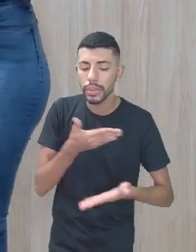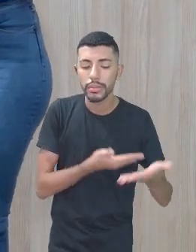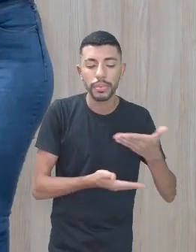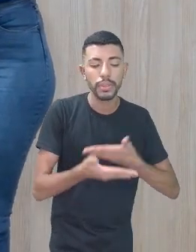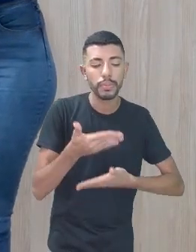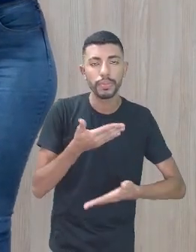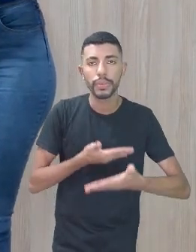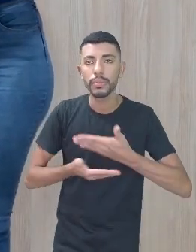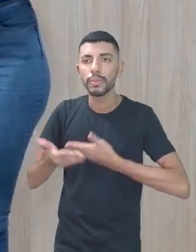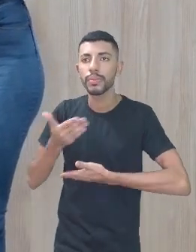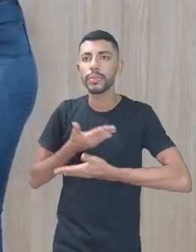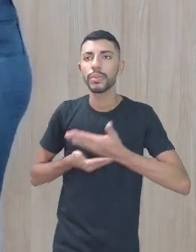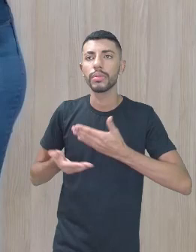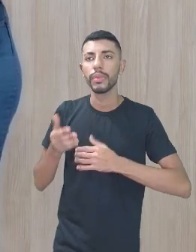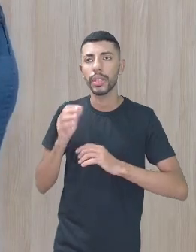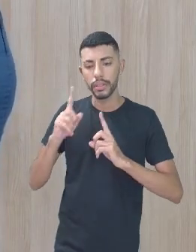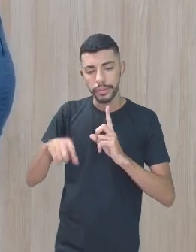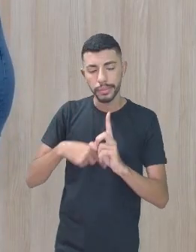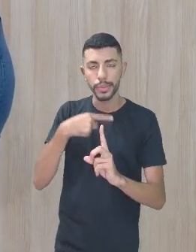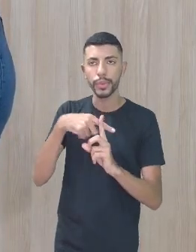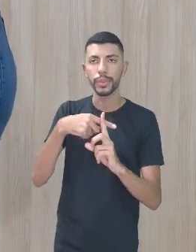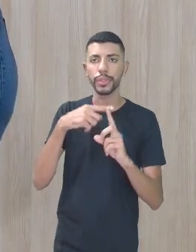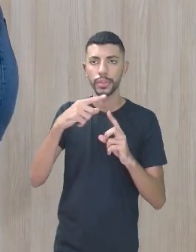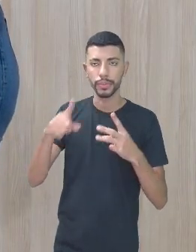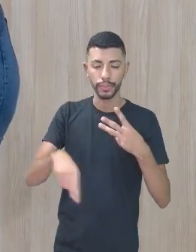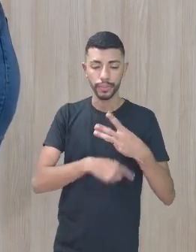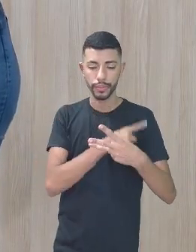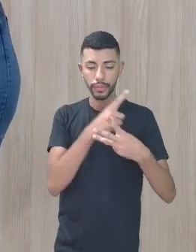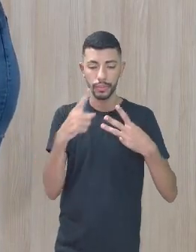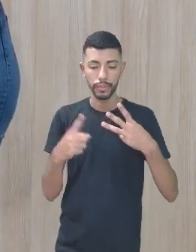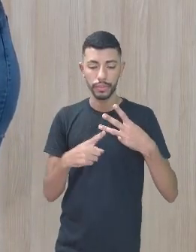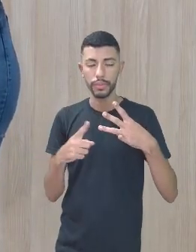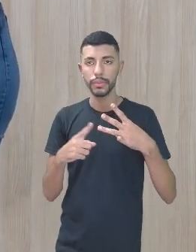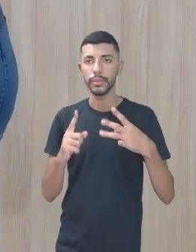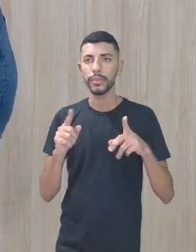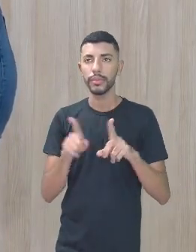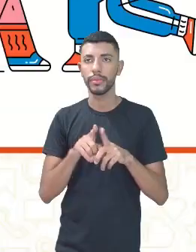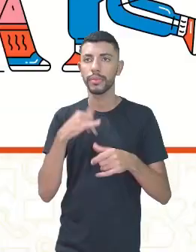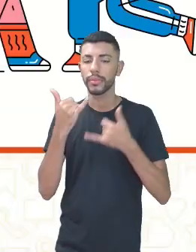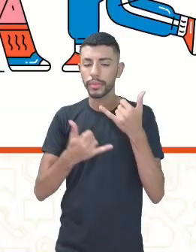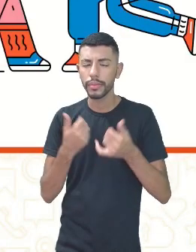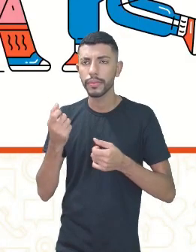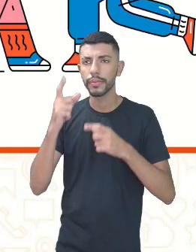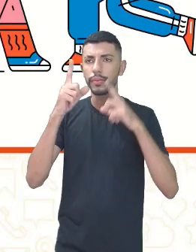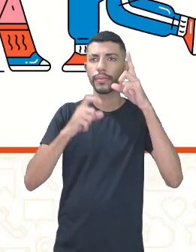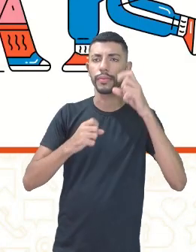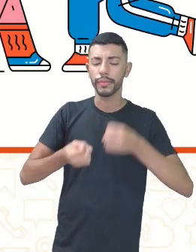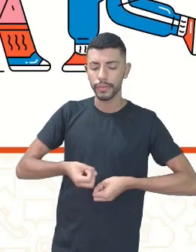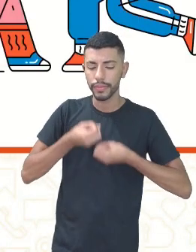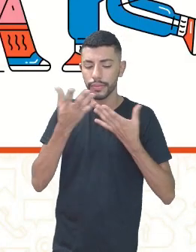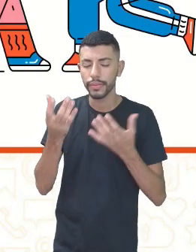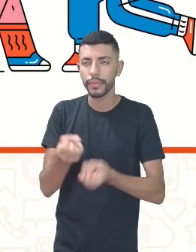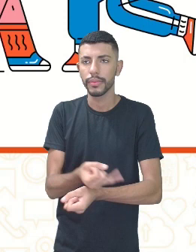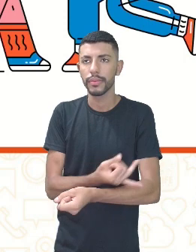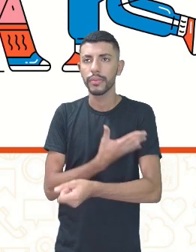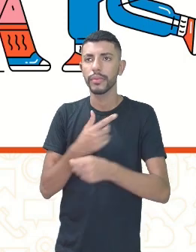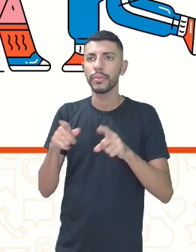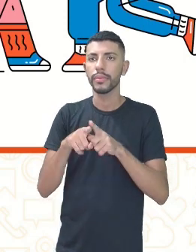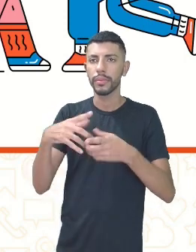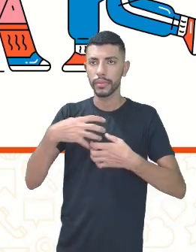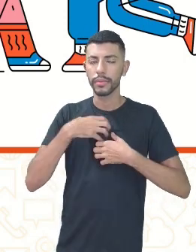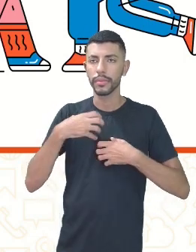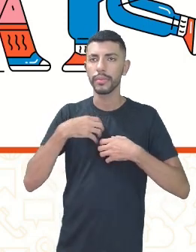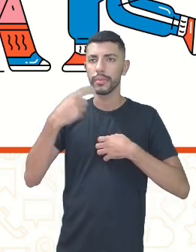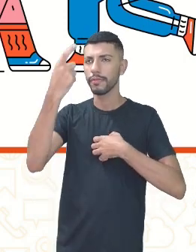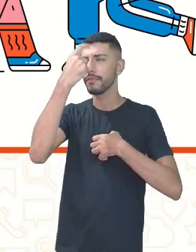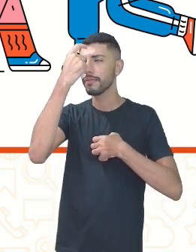produtivas e são positivas. E aí a gente brinca, a gente se expressa, a gente sente, a gente percebe